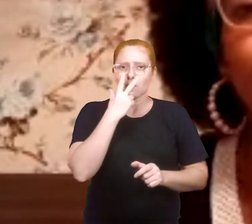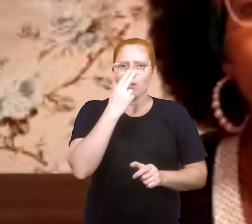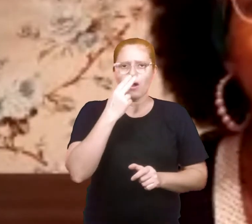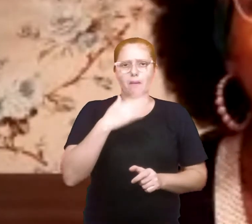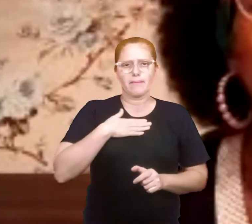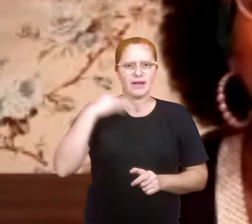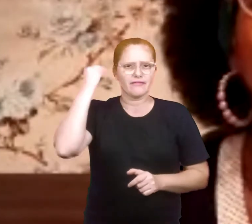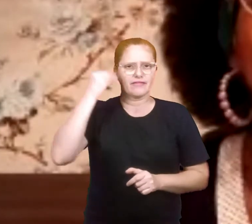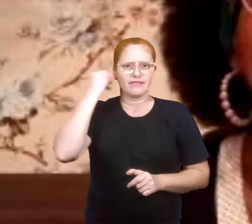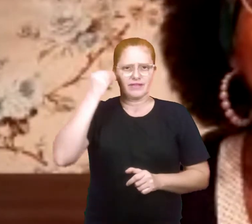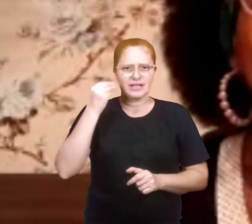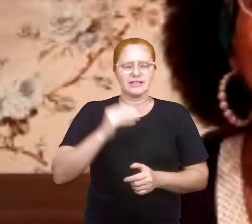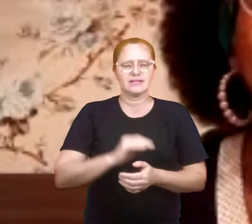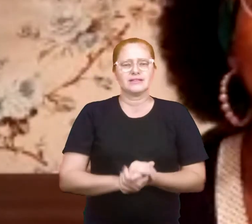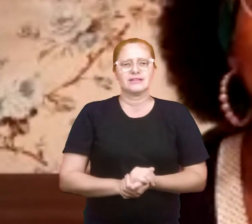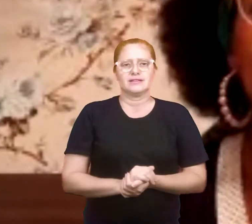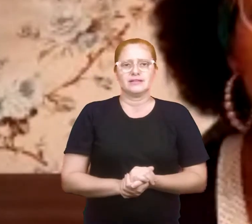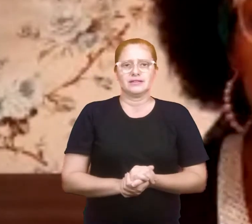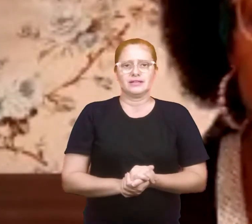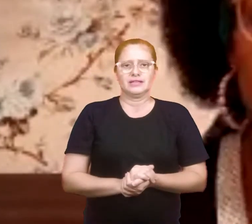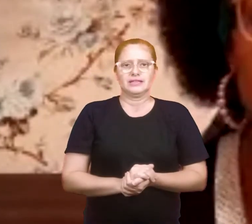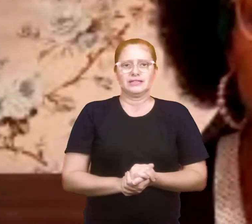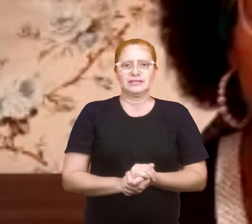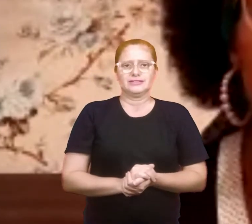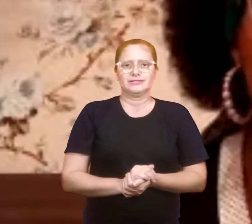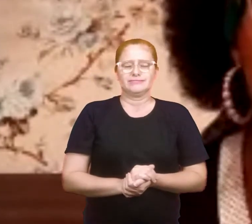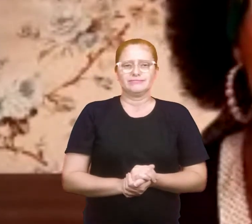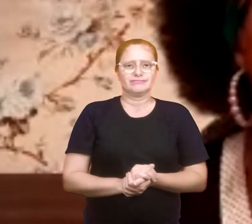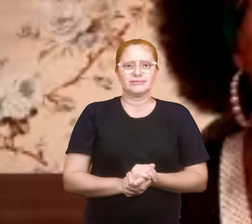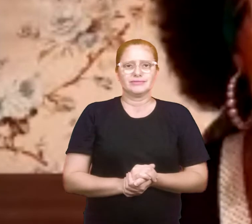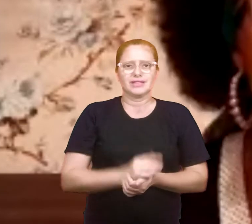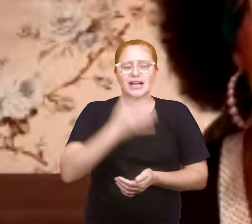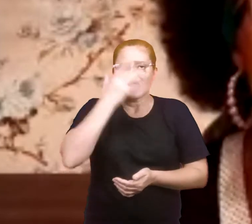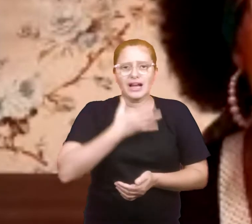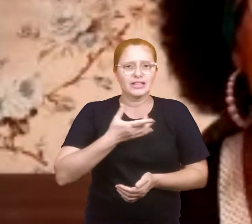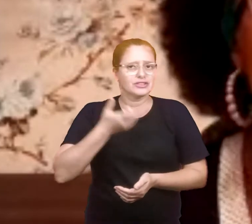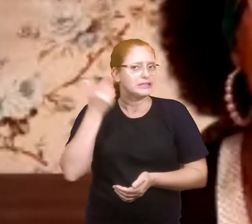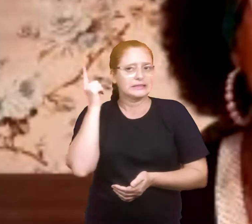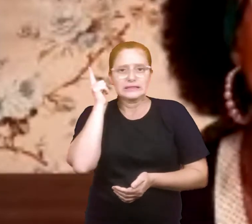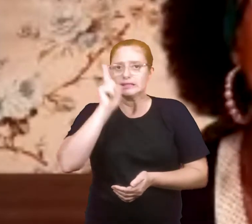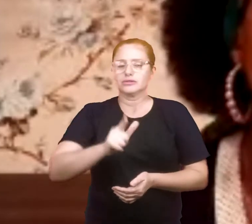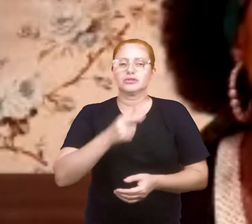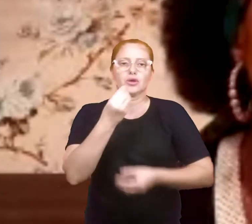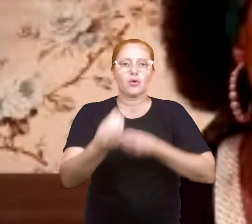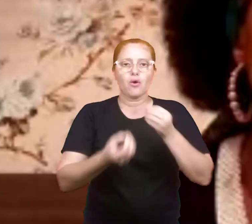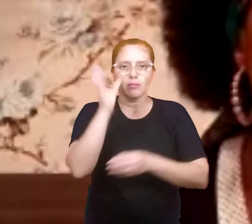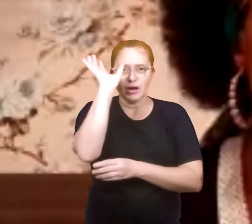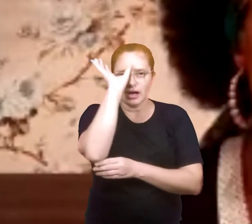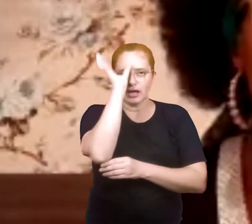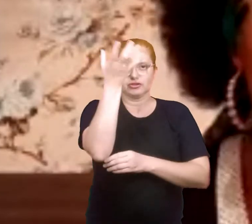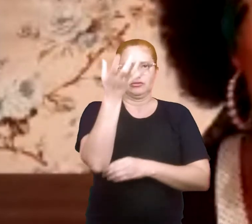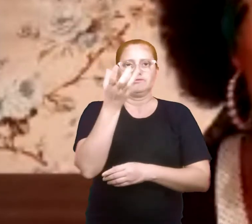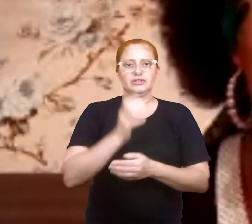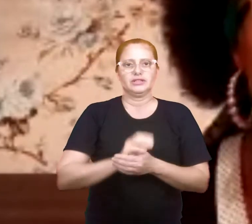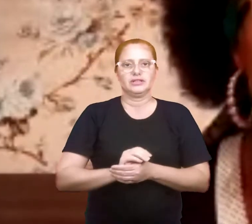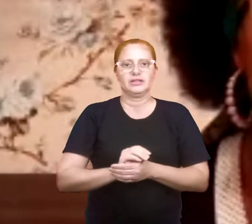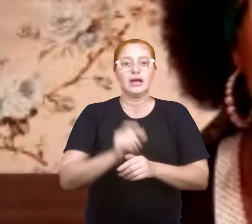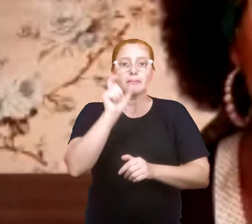se percebam sem alternativas como eu me percebi, saibam como e